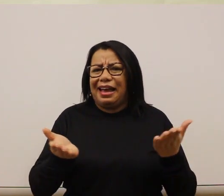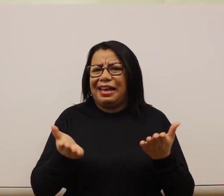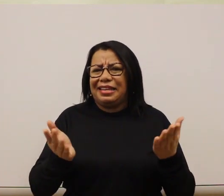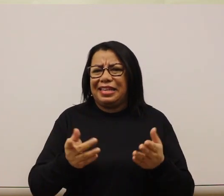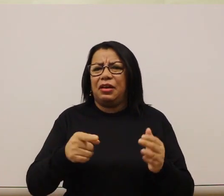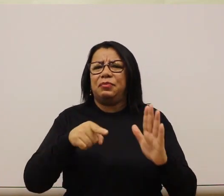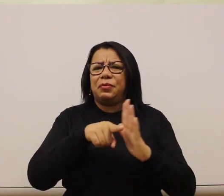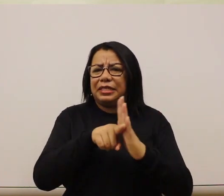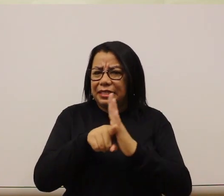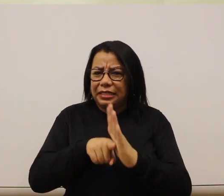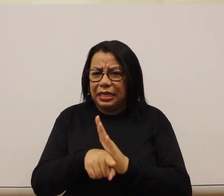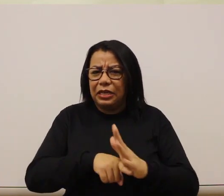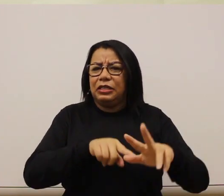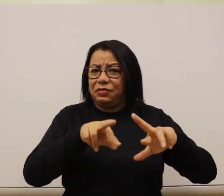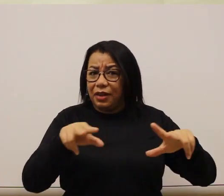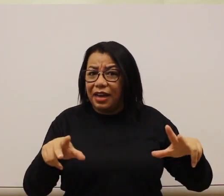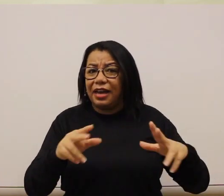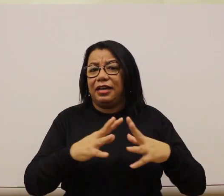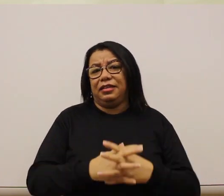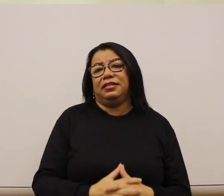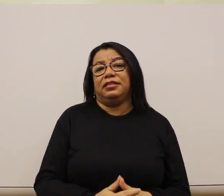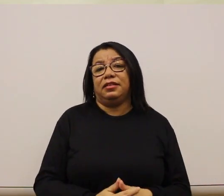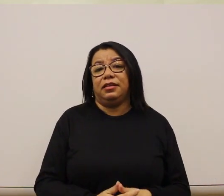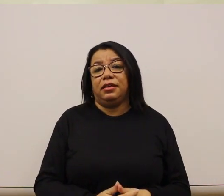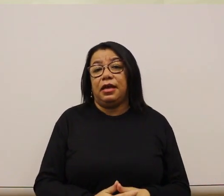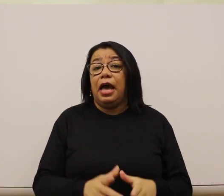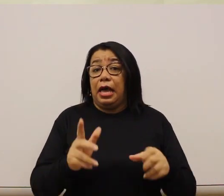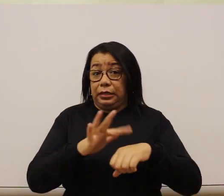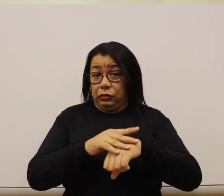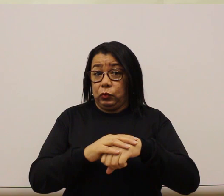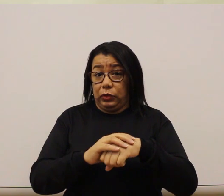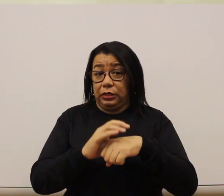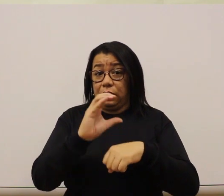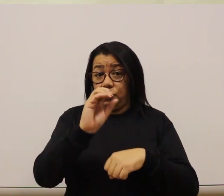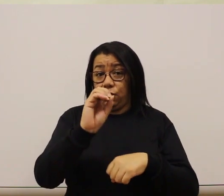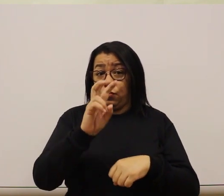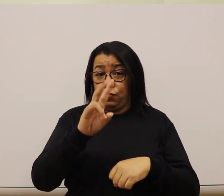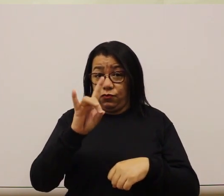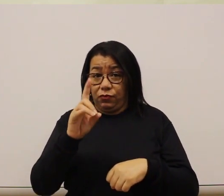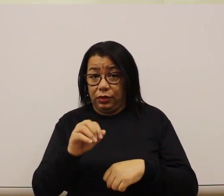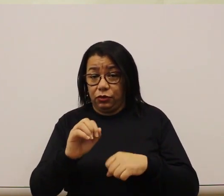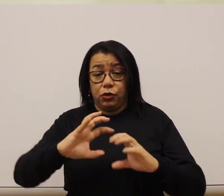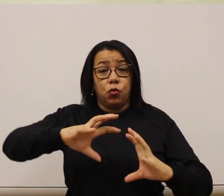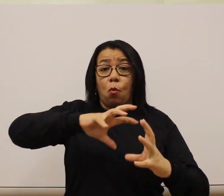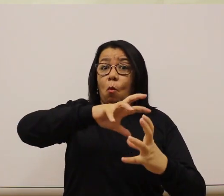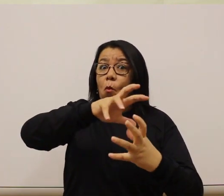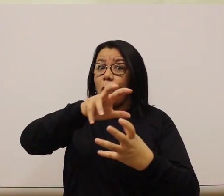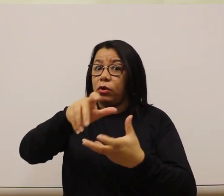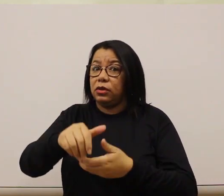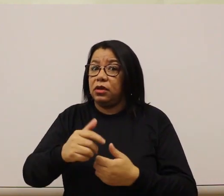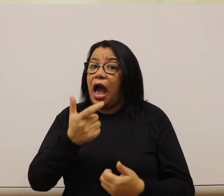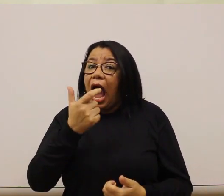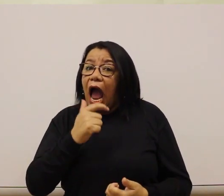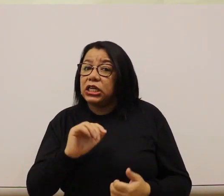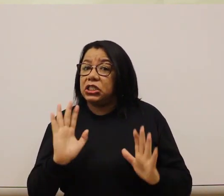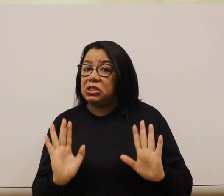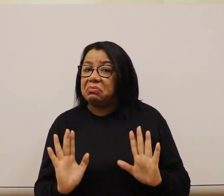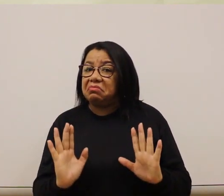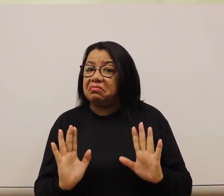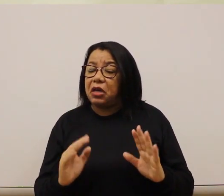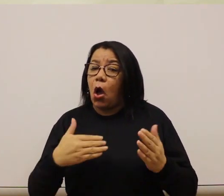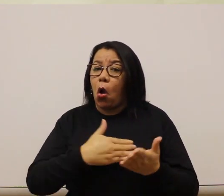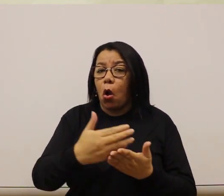ainda estamos em pesquisas. A pandemia ocorre no mundo inteiro. Achamos que